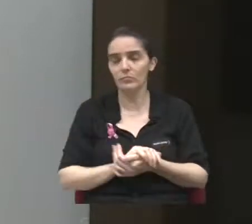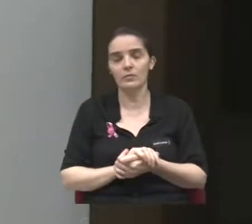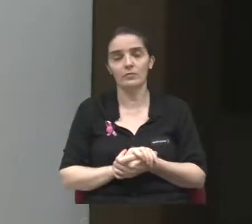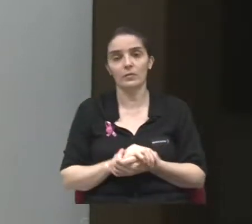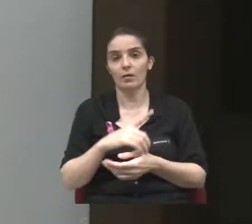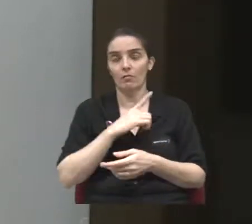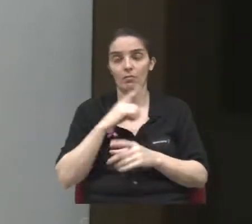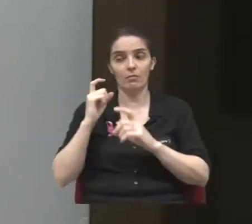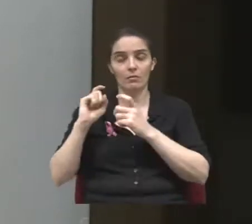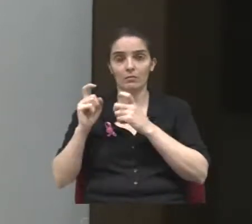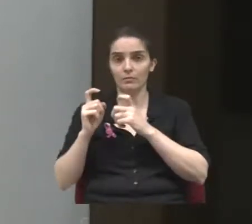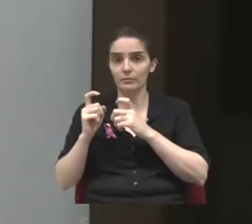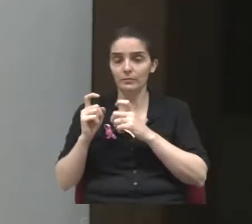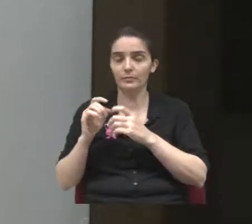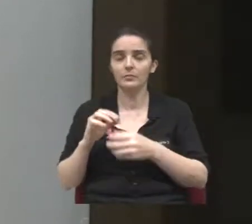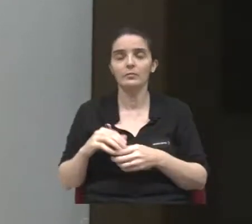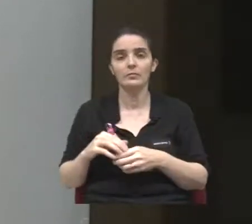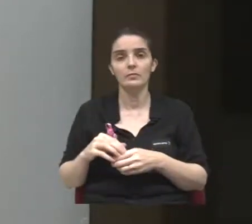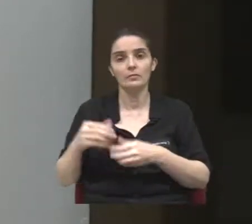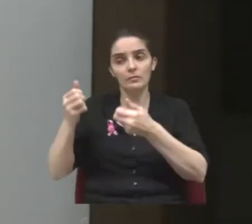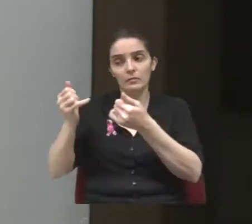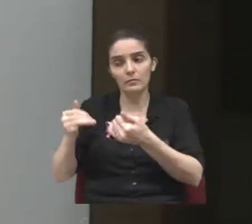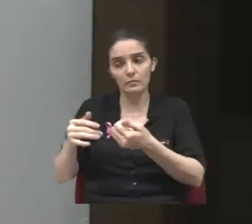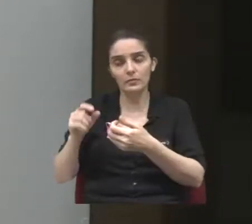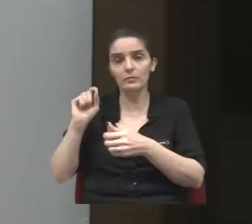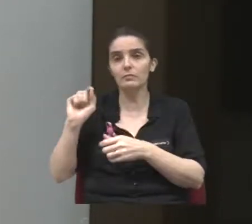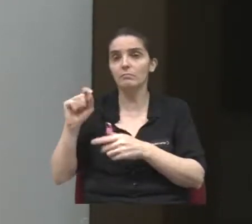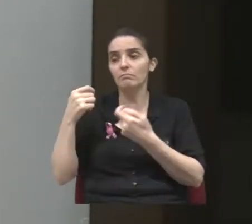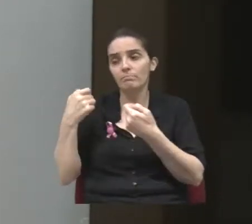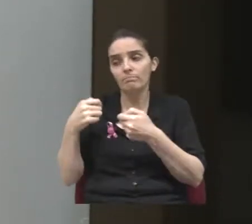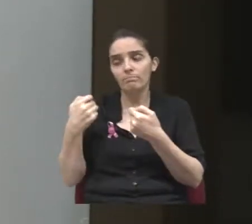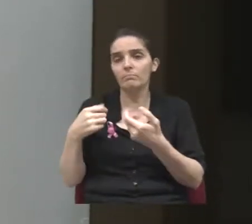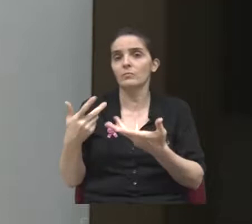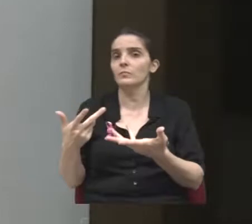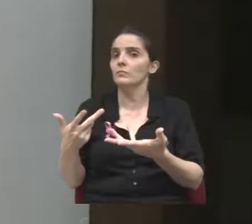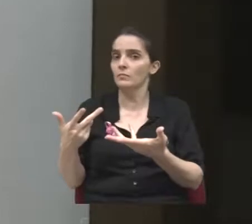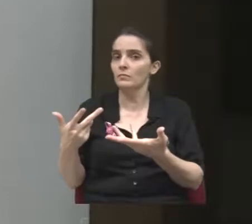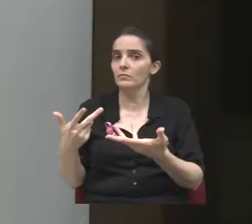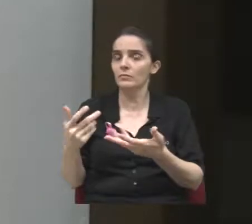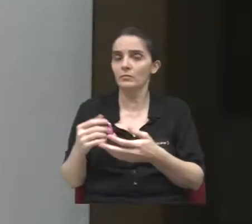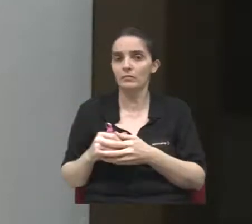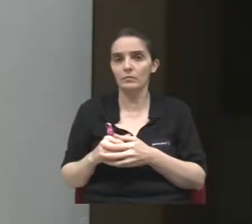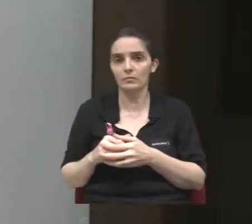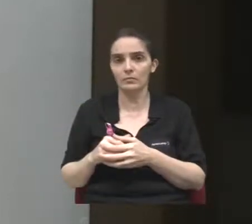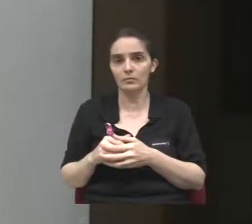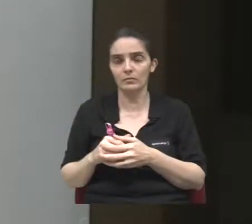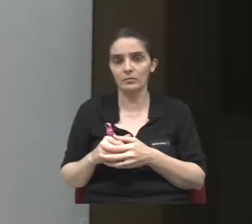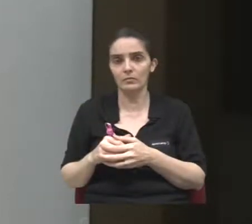situação e da necessidade de vermos essa parte que engloba também a parte